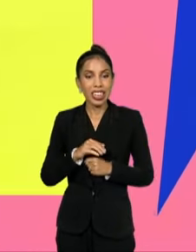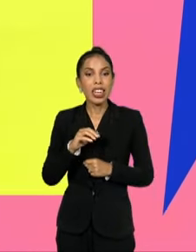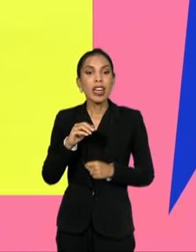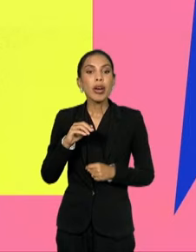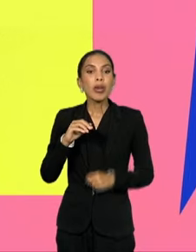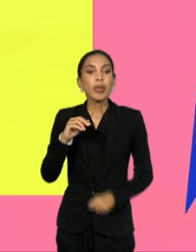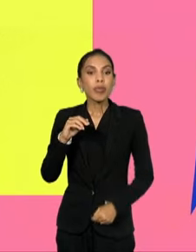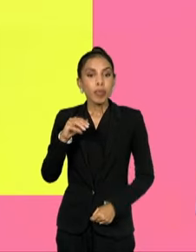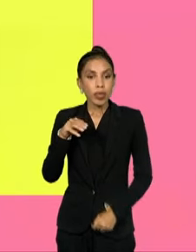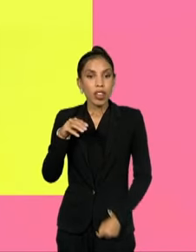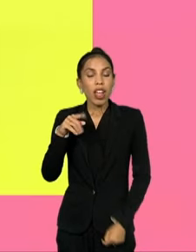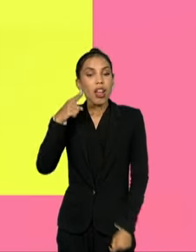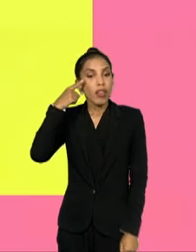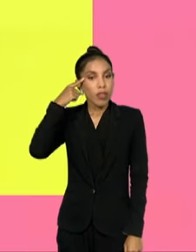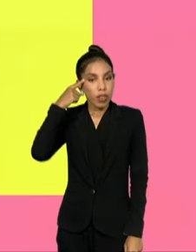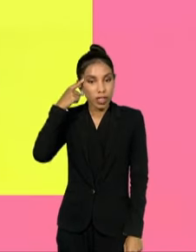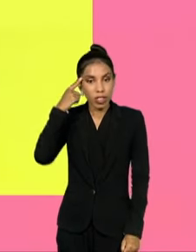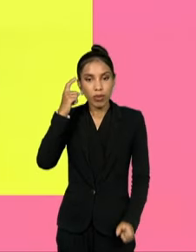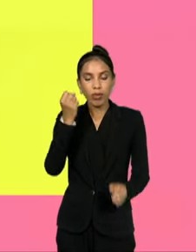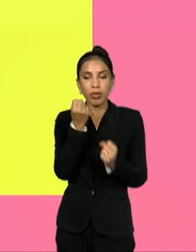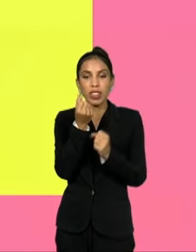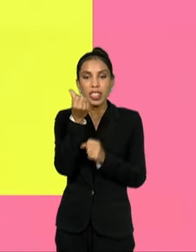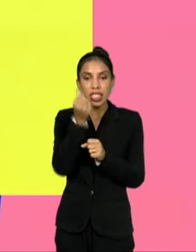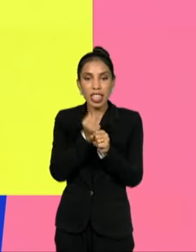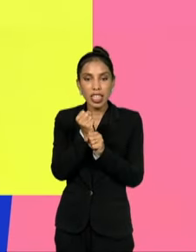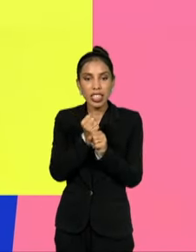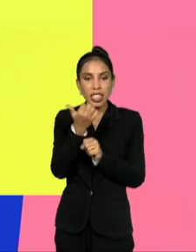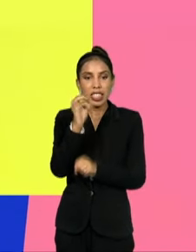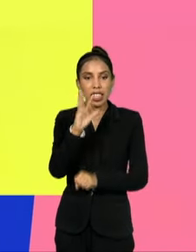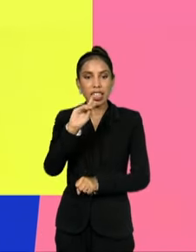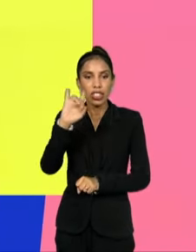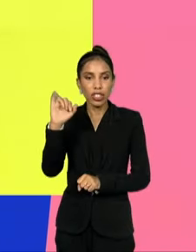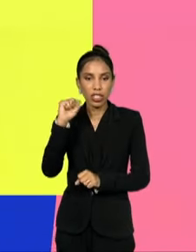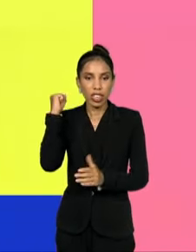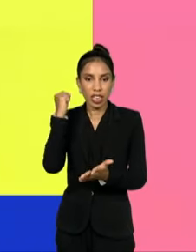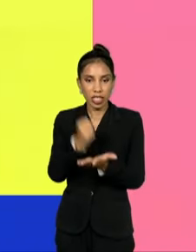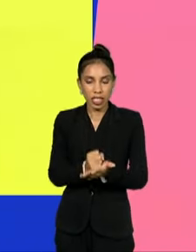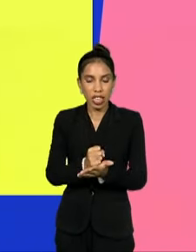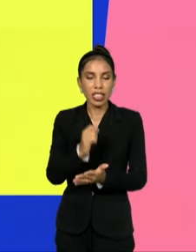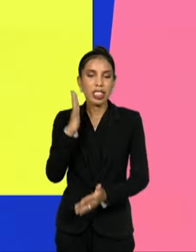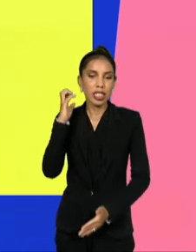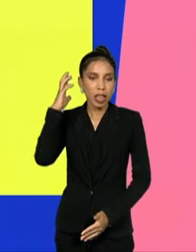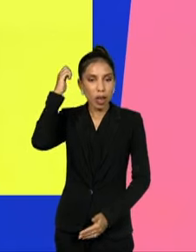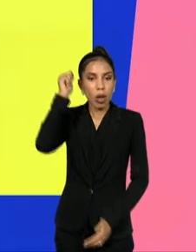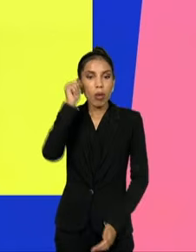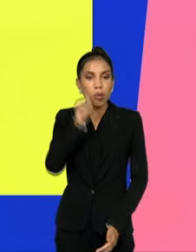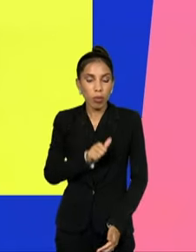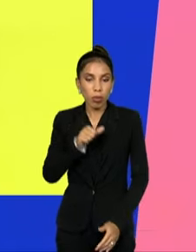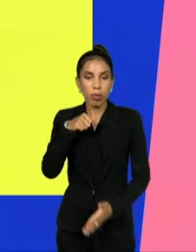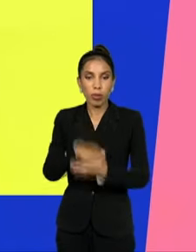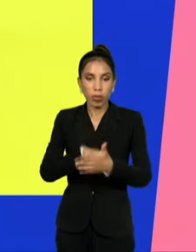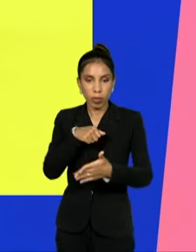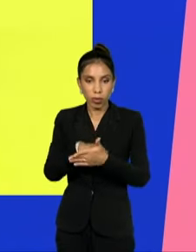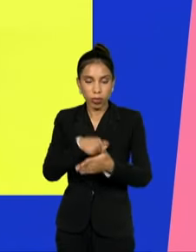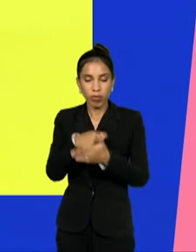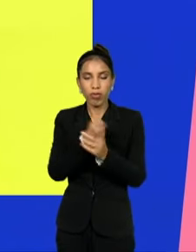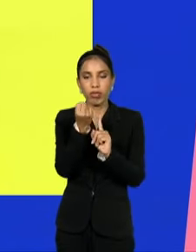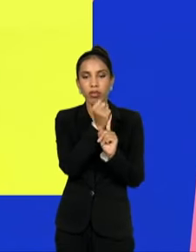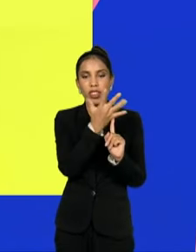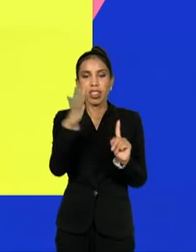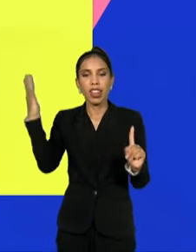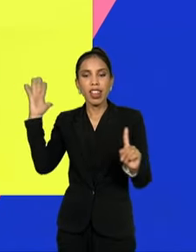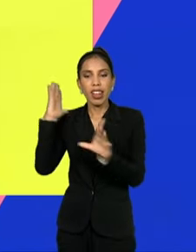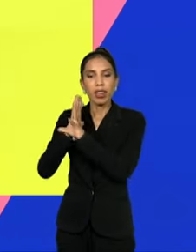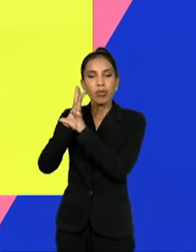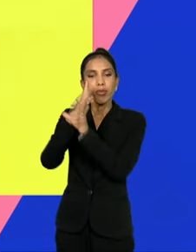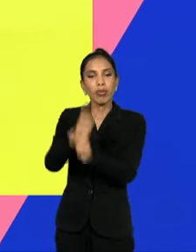Antônio. Marcelo Freixo traz luz aos 6 anos e 10 dias do assassinato de Marielle. Uma mulher, uma luta, um farol, um